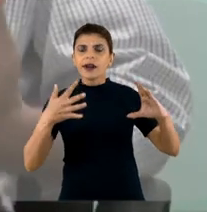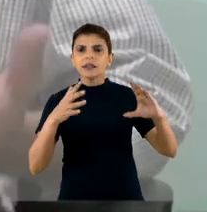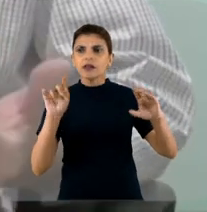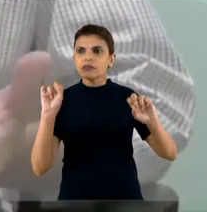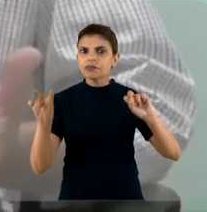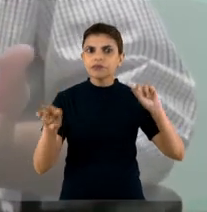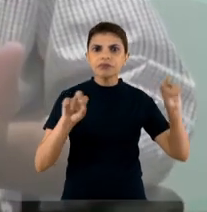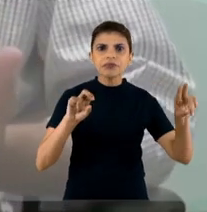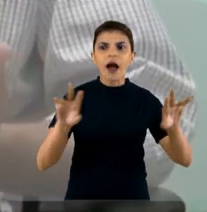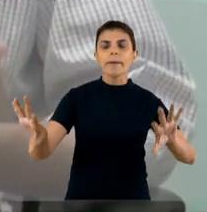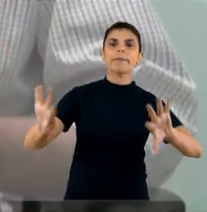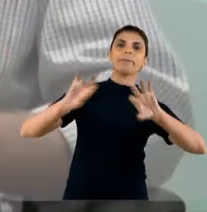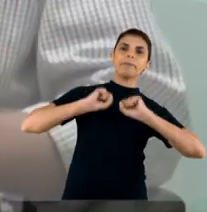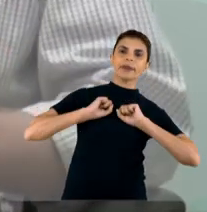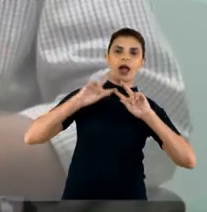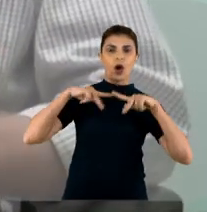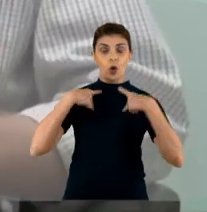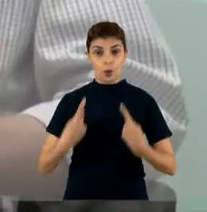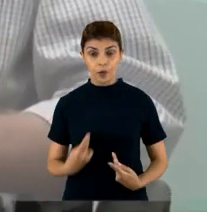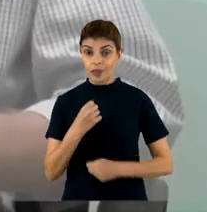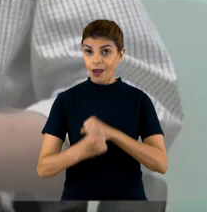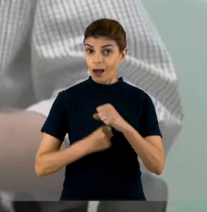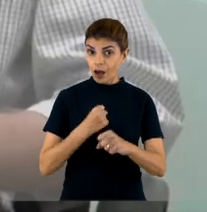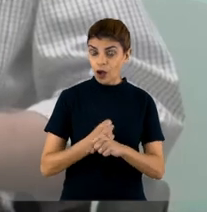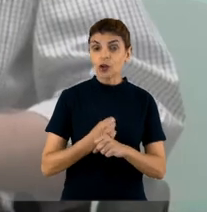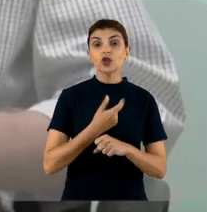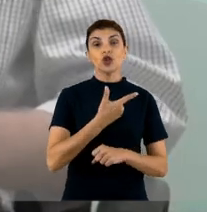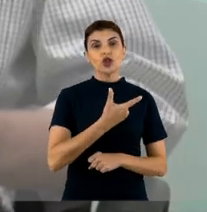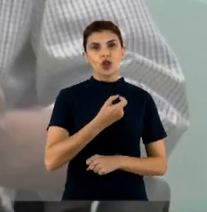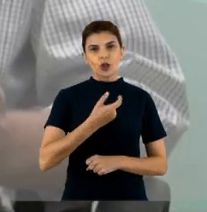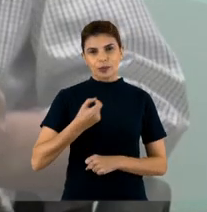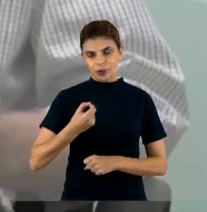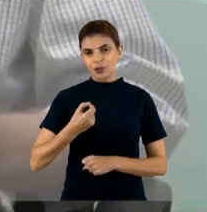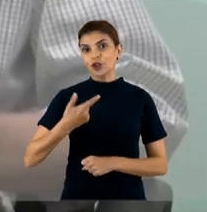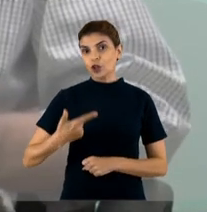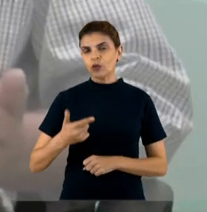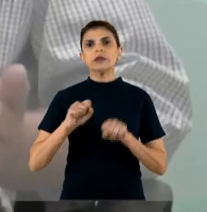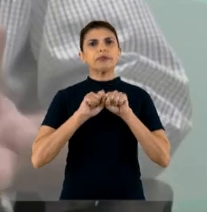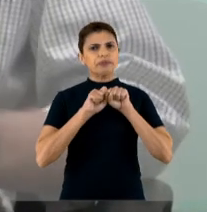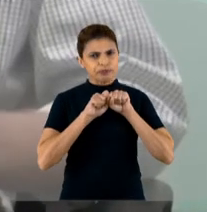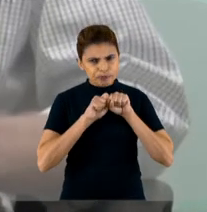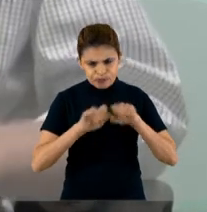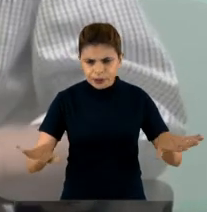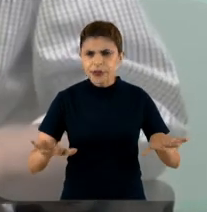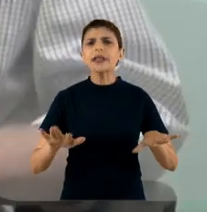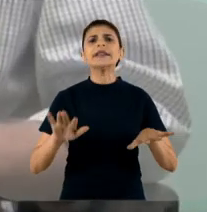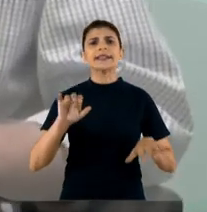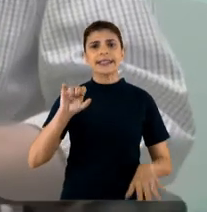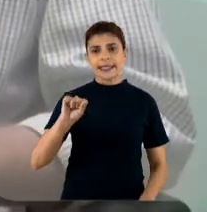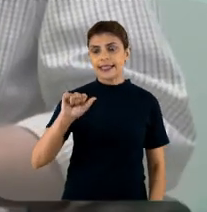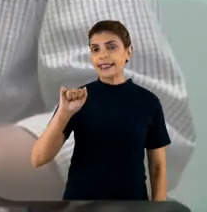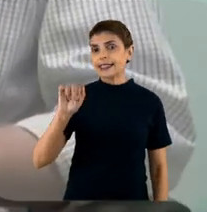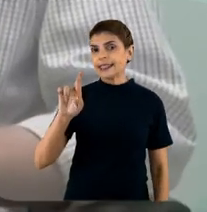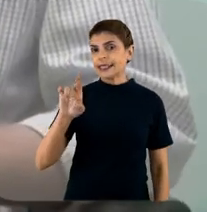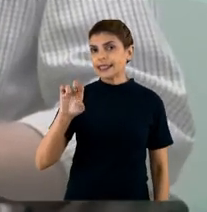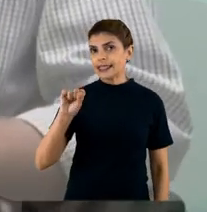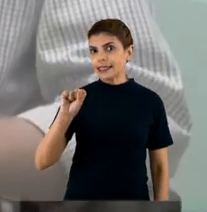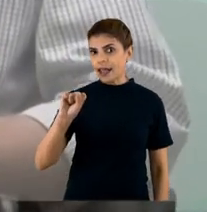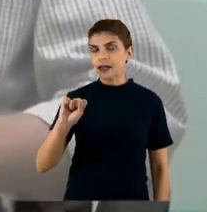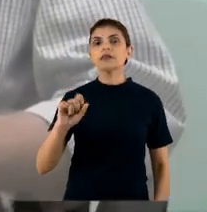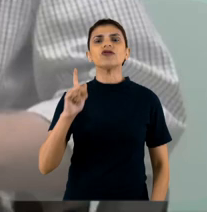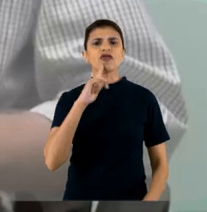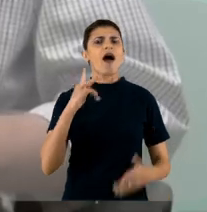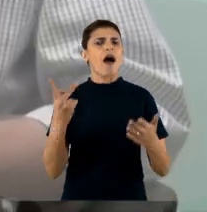infectavel no ser humano então em 2 2002 a gente teve é uma epidemia grande relativamente grande SAS eh que foi um